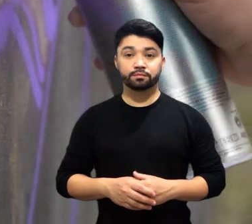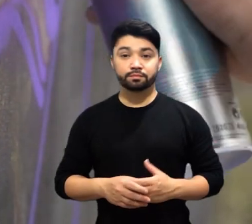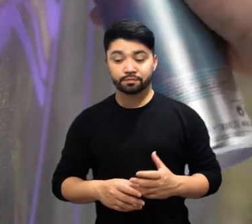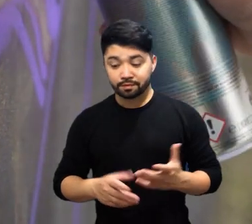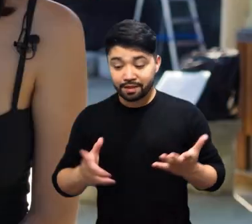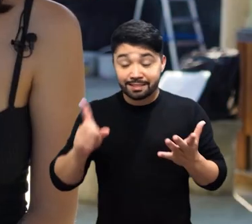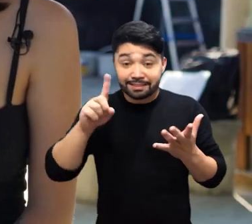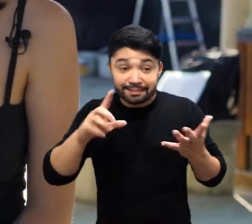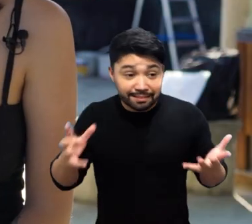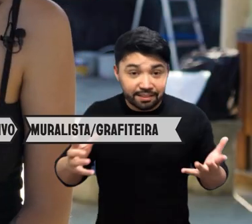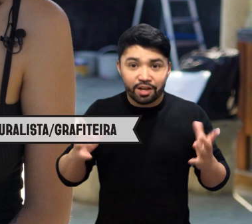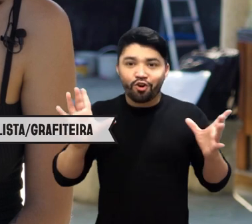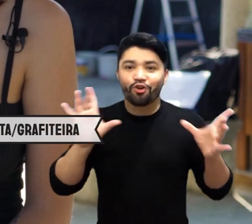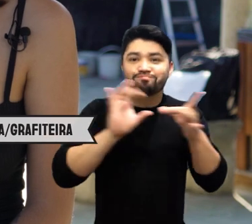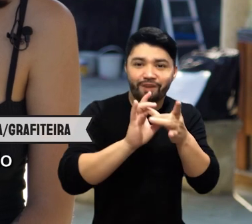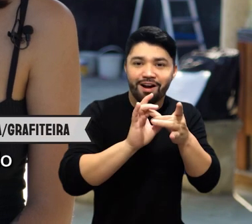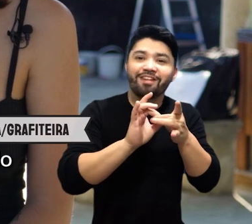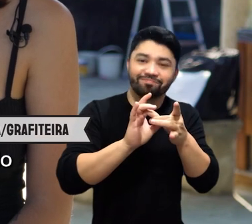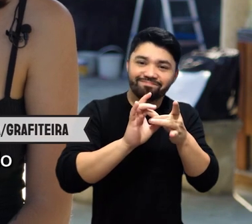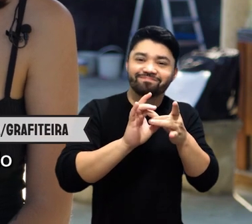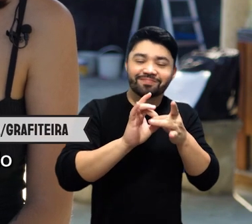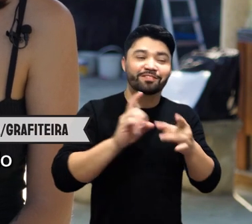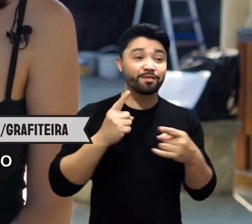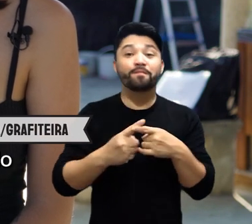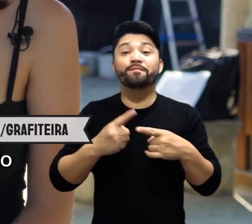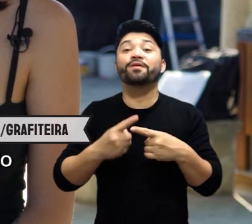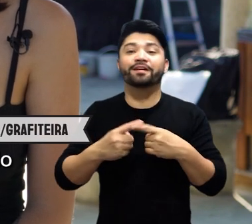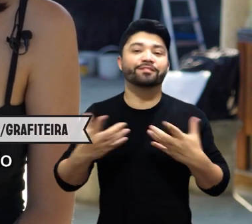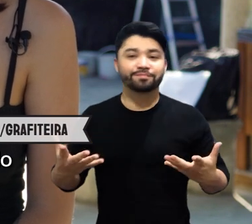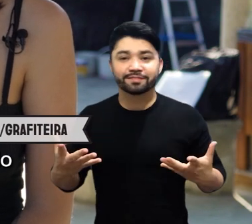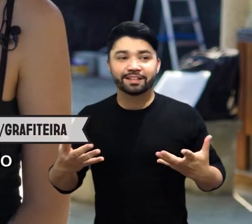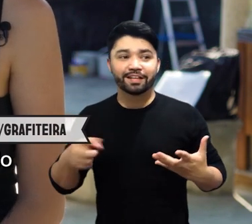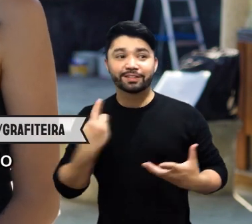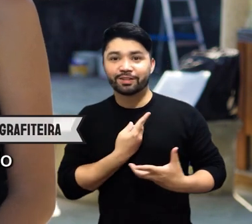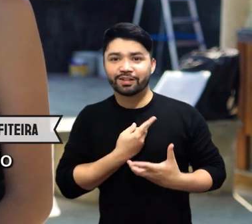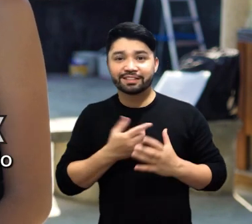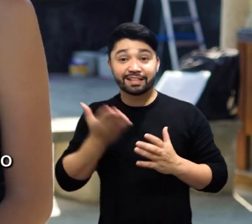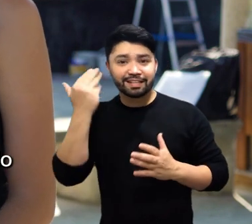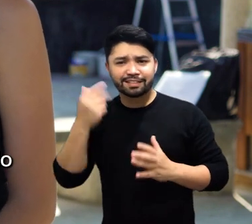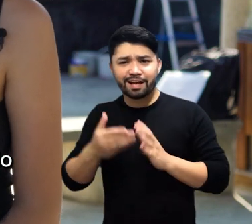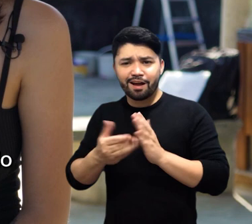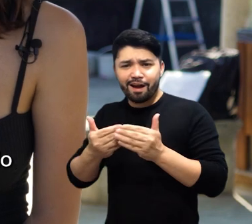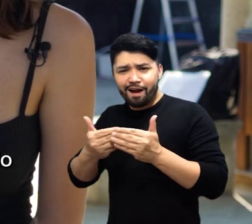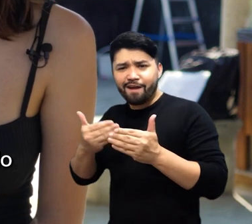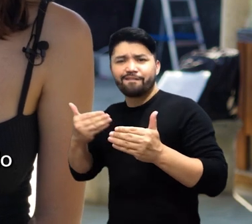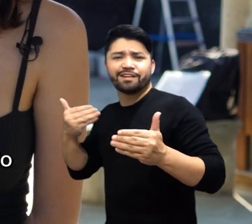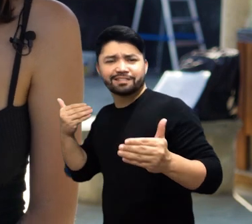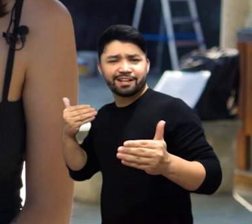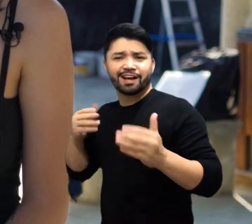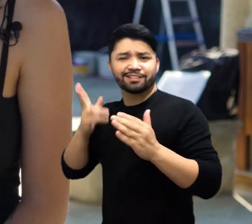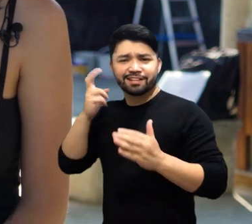Pra mim tá sendo uma conexão, na verdade, né? Porque a gente fica um pouco afastado da arte por conta de